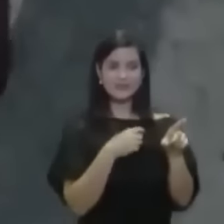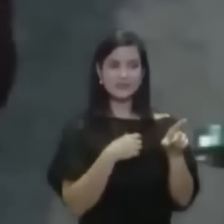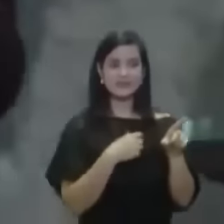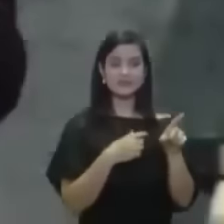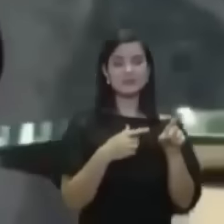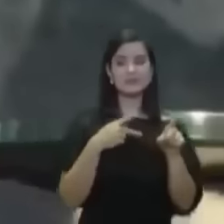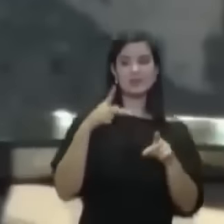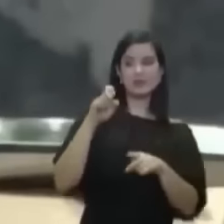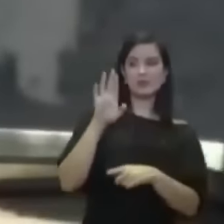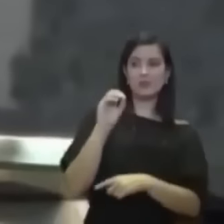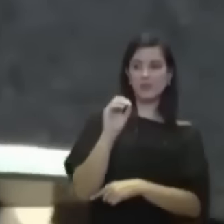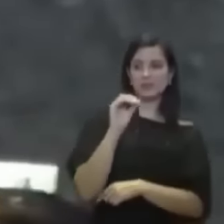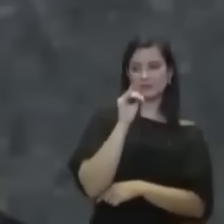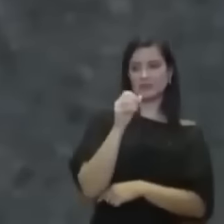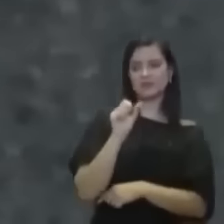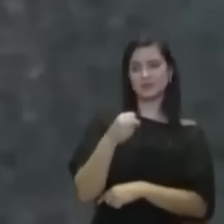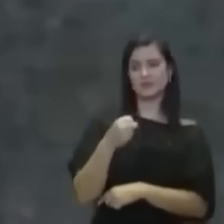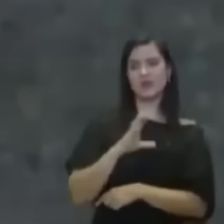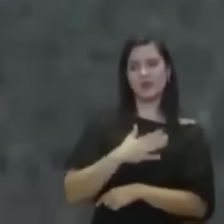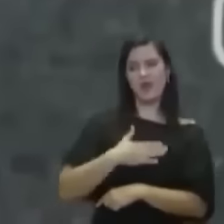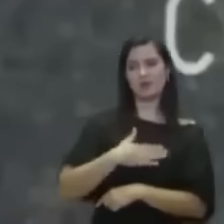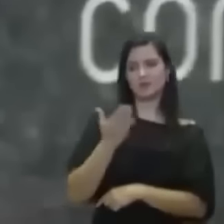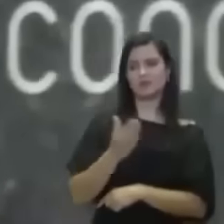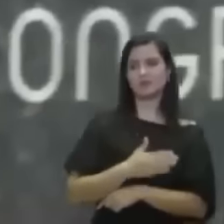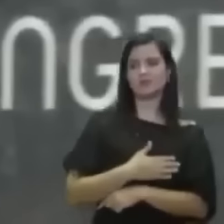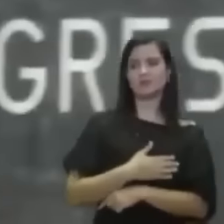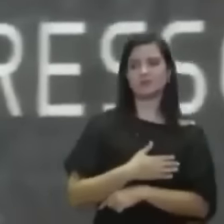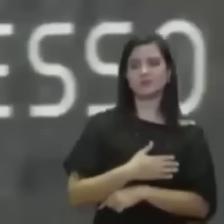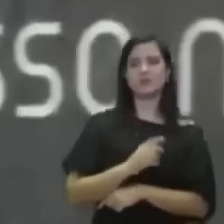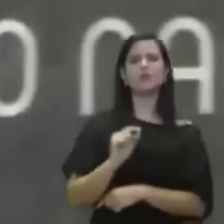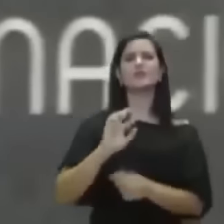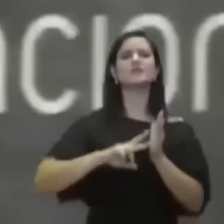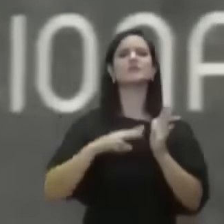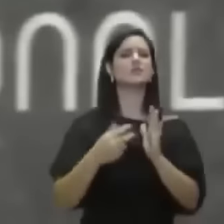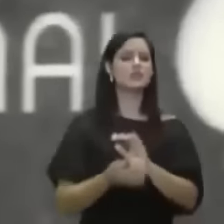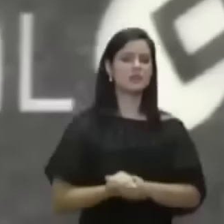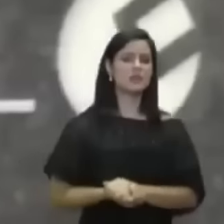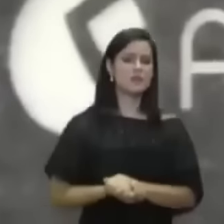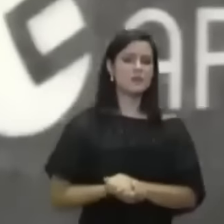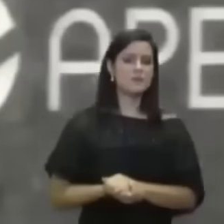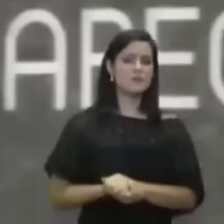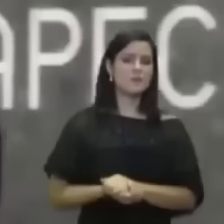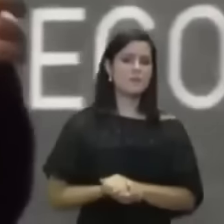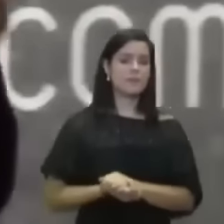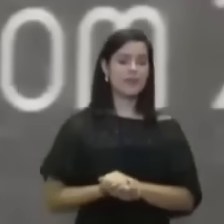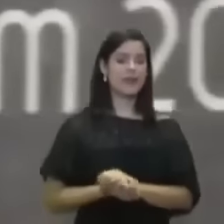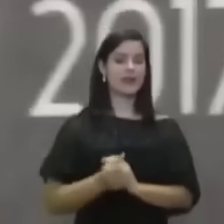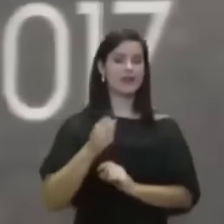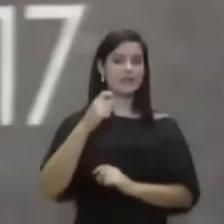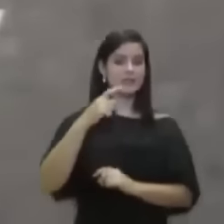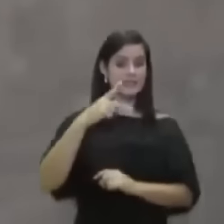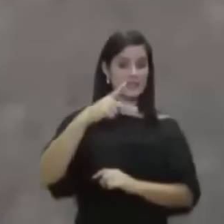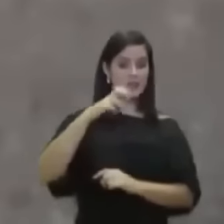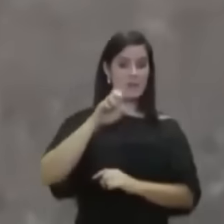Pedro responde do mesmo jeito: filo-se, eu gosto do Senhor. O que significa isso para nós? Quando Pedro, confiando